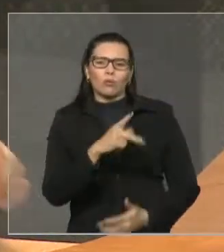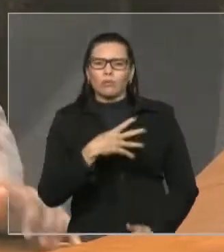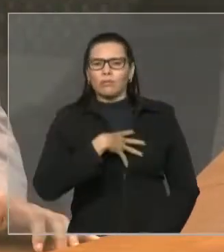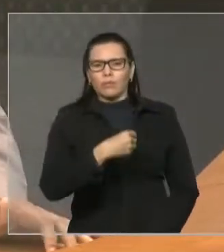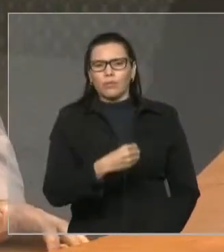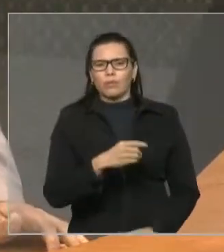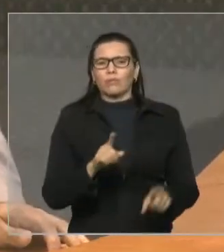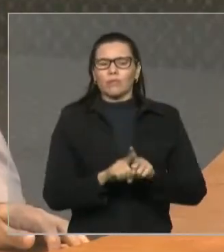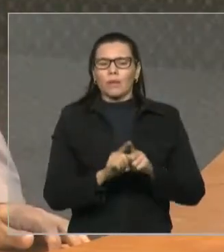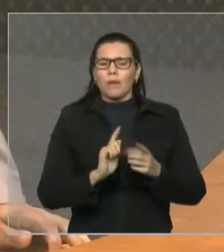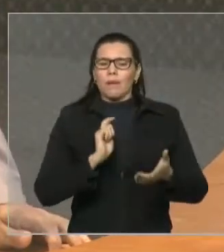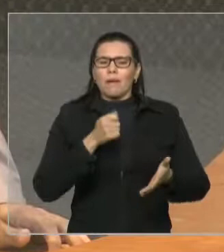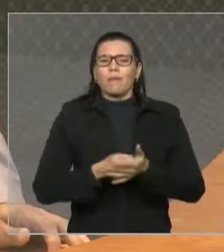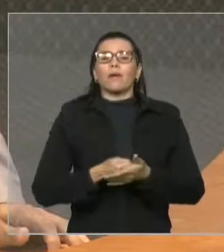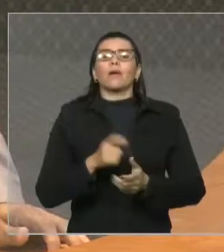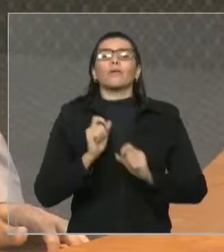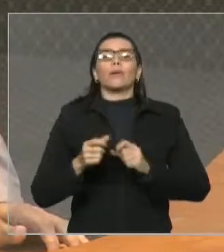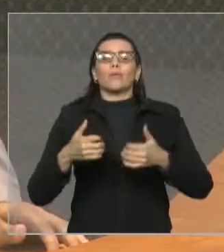transporte coletivo.